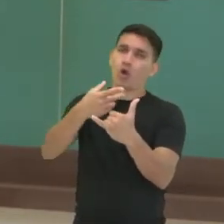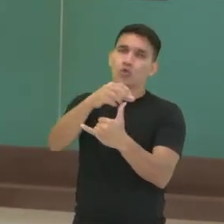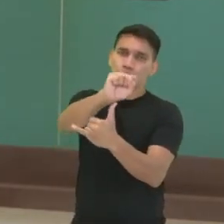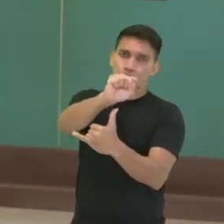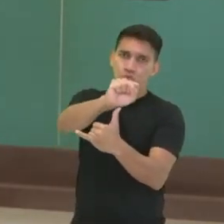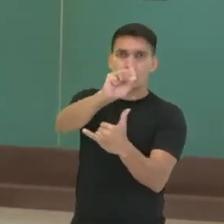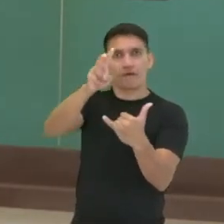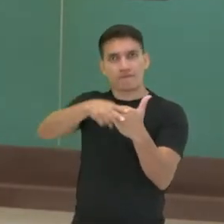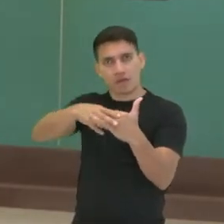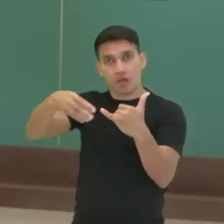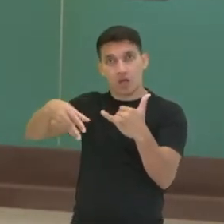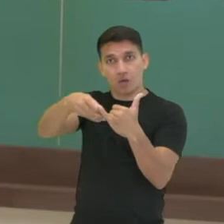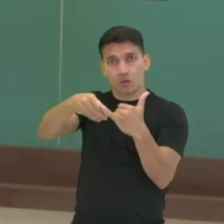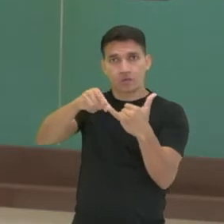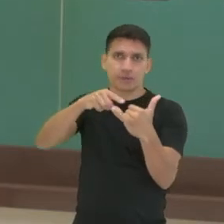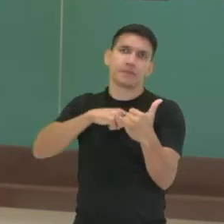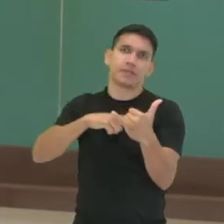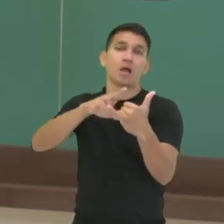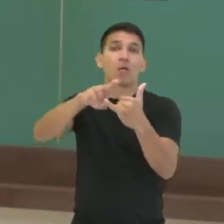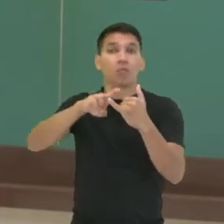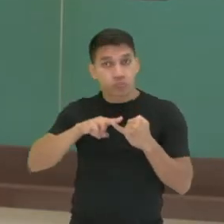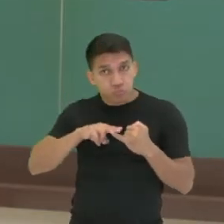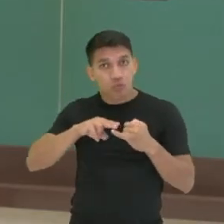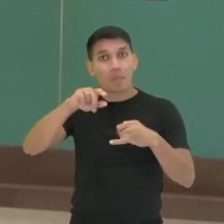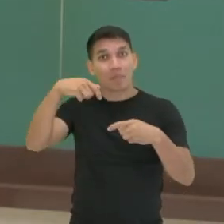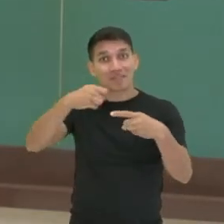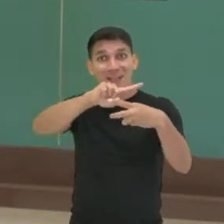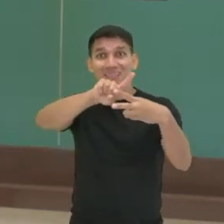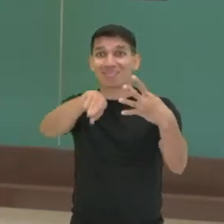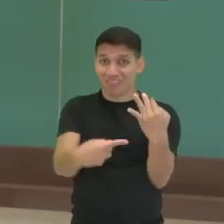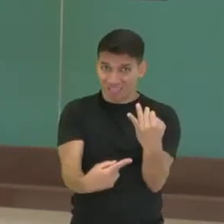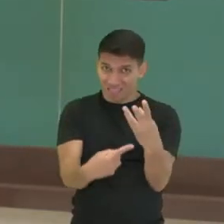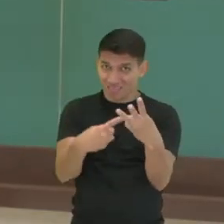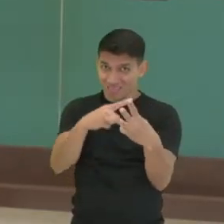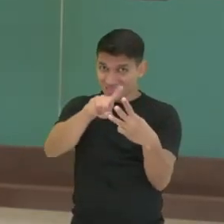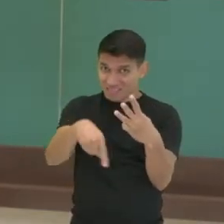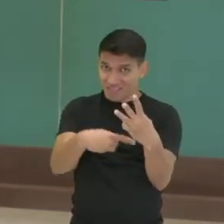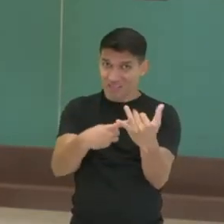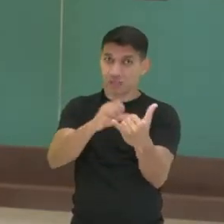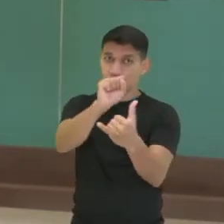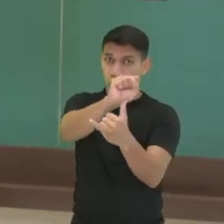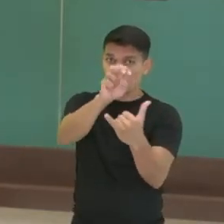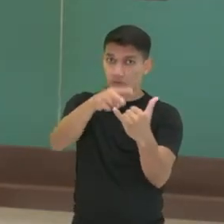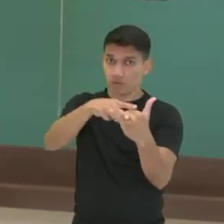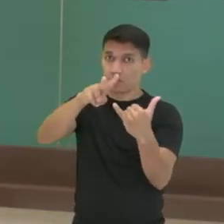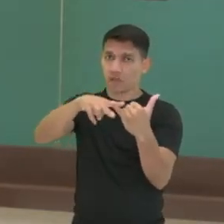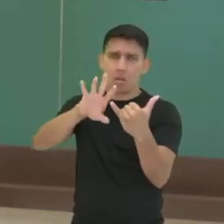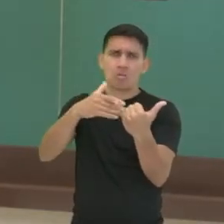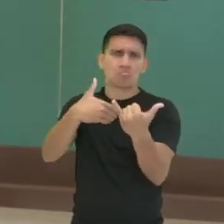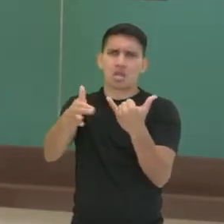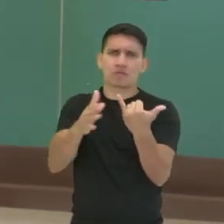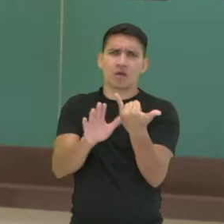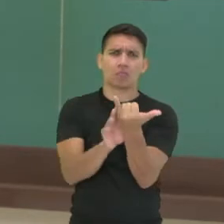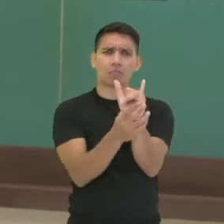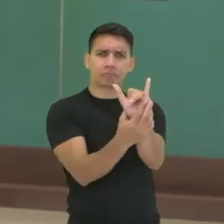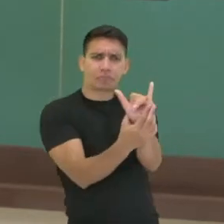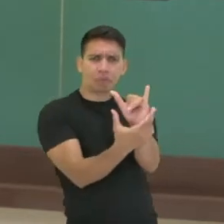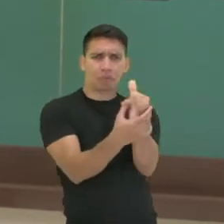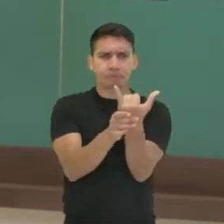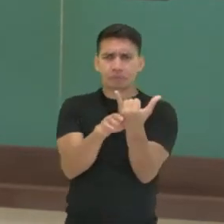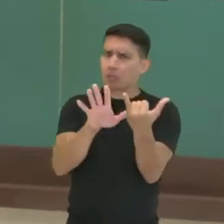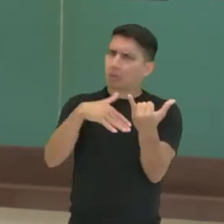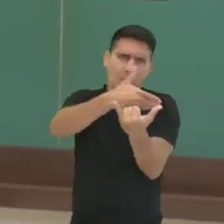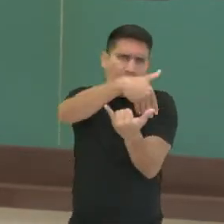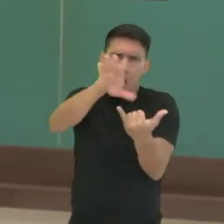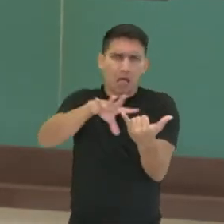sujeito, verbo e complemento. Então, tem que ter esses três termos. A ordem, tanto faz, mas tem que ter esses